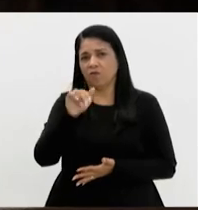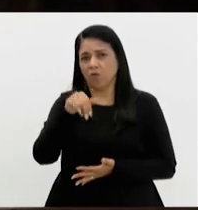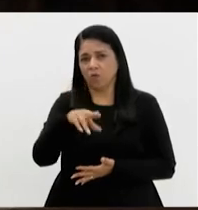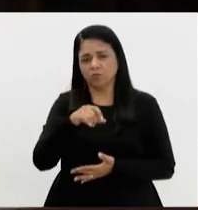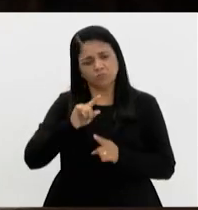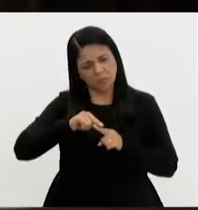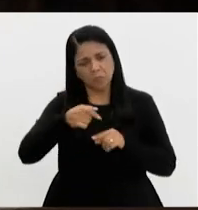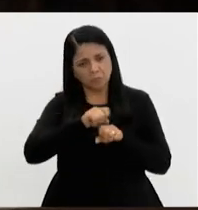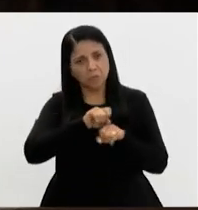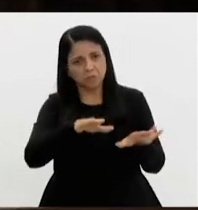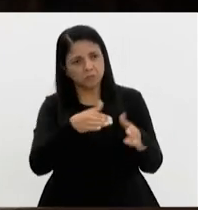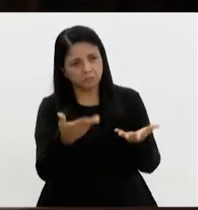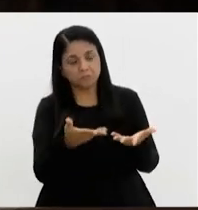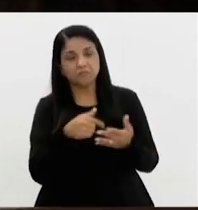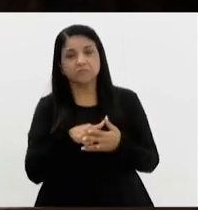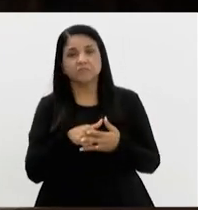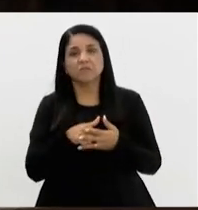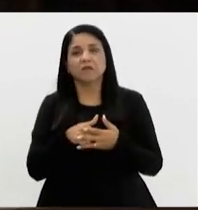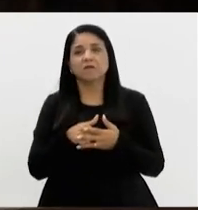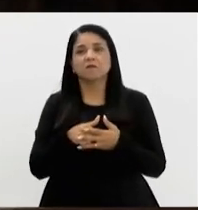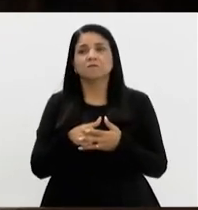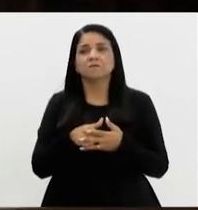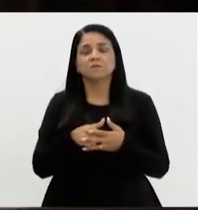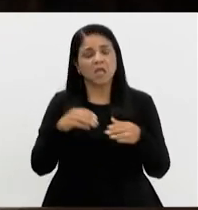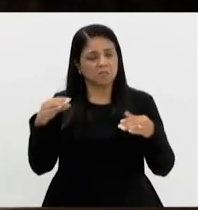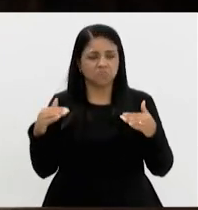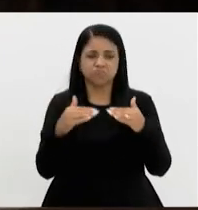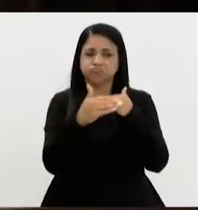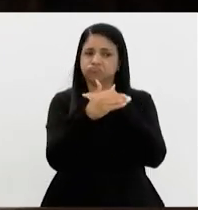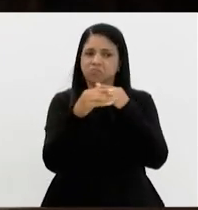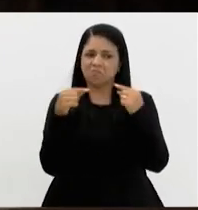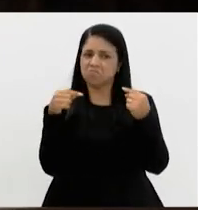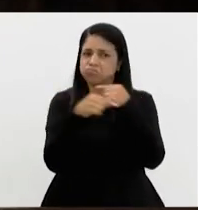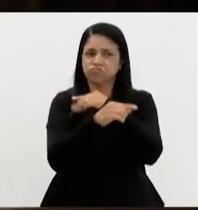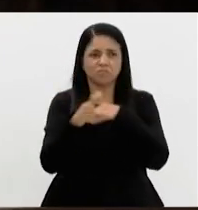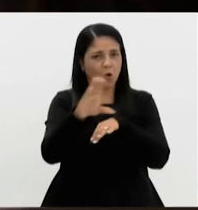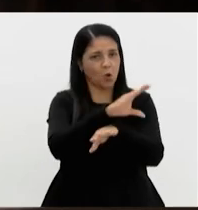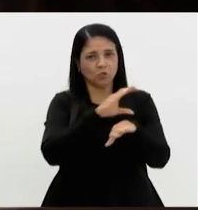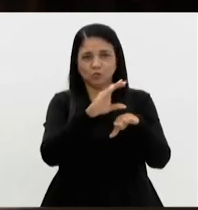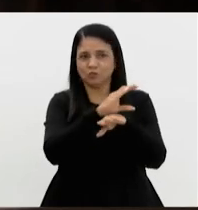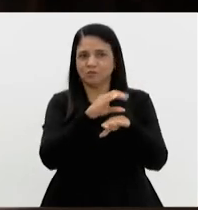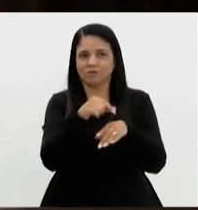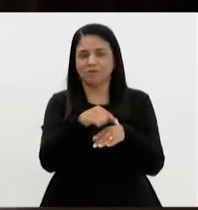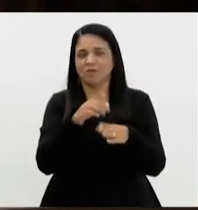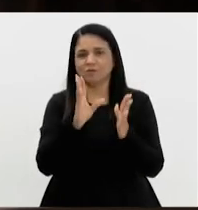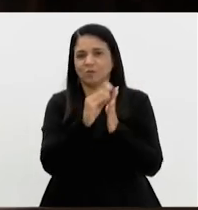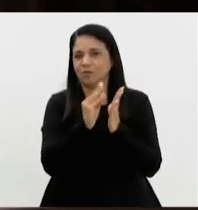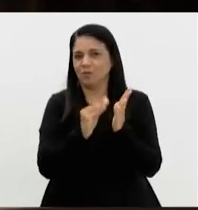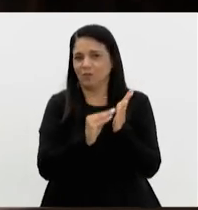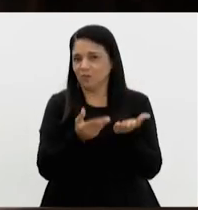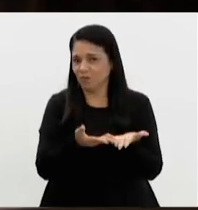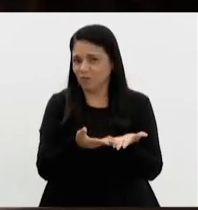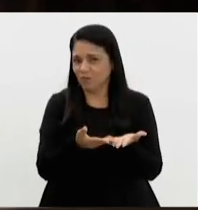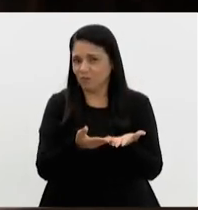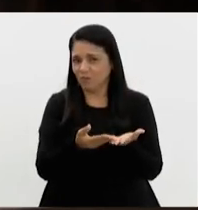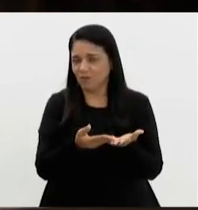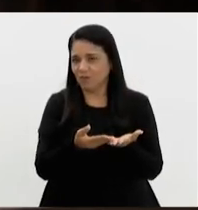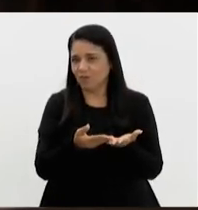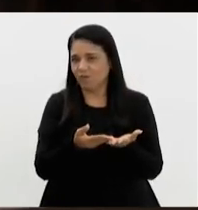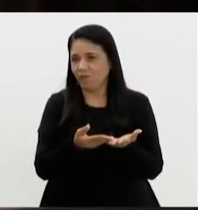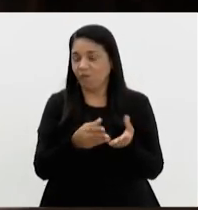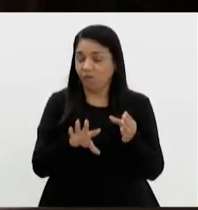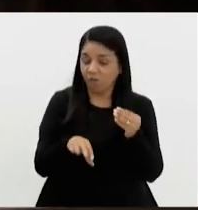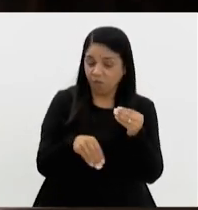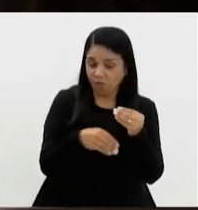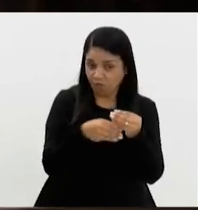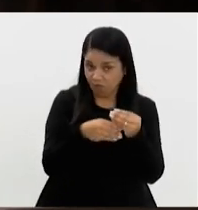eu não tenho a menor dúvida que esse postivo é inconstitucional por quê Porque ele condicionar